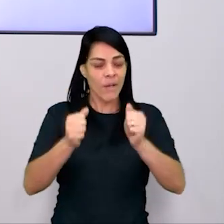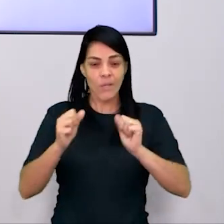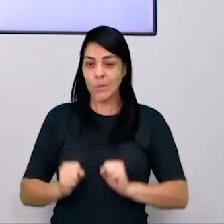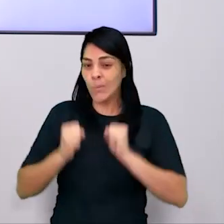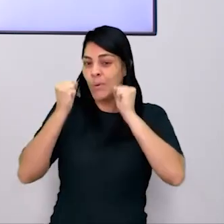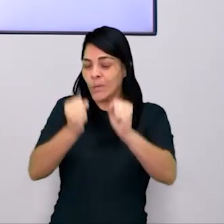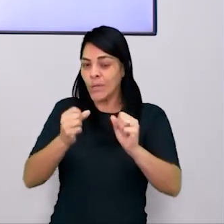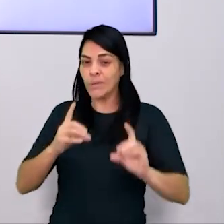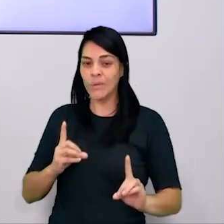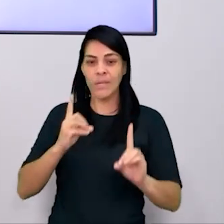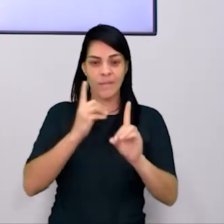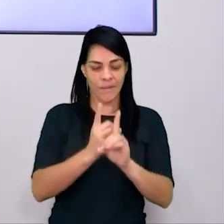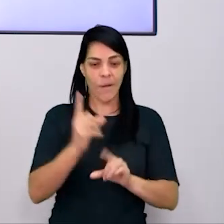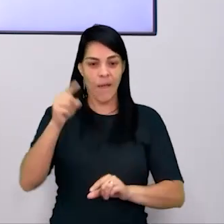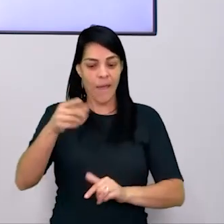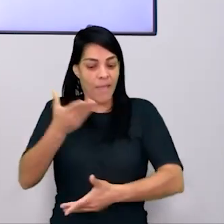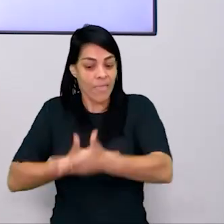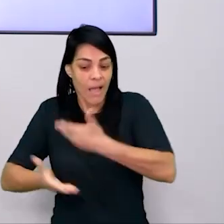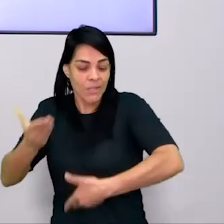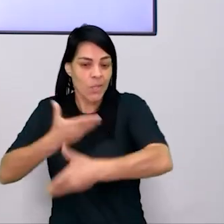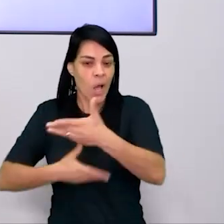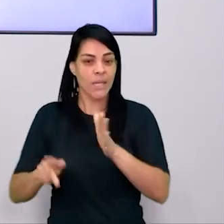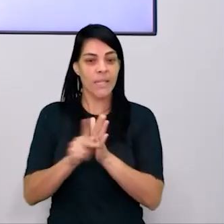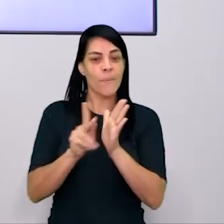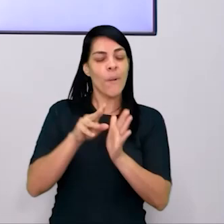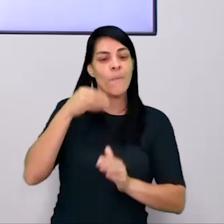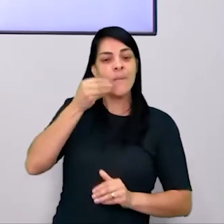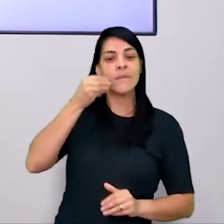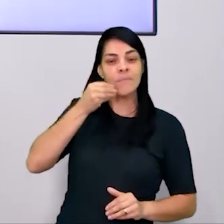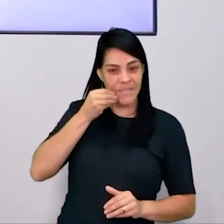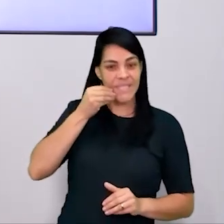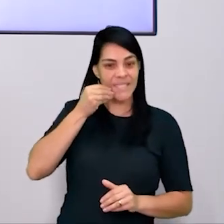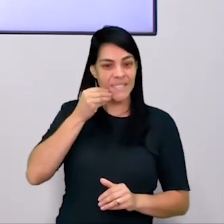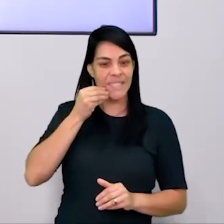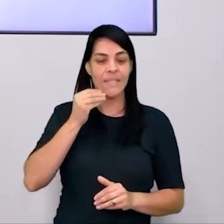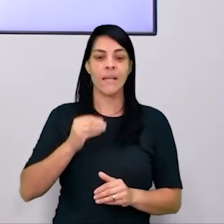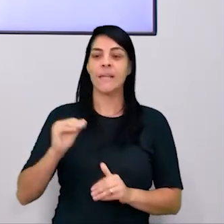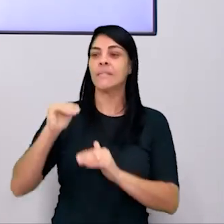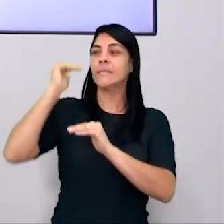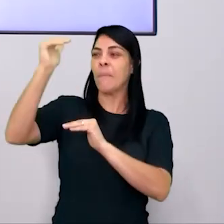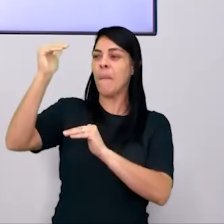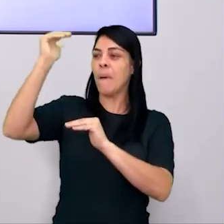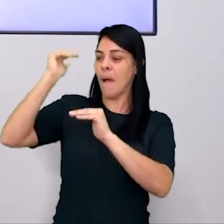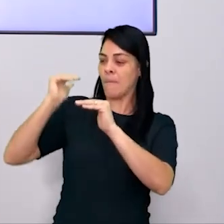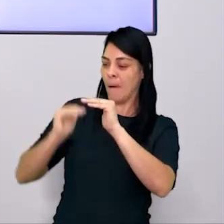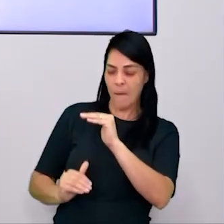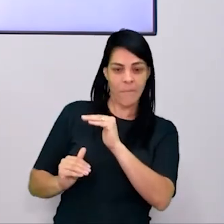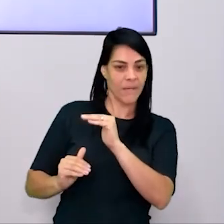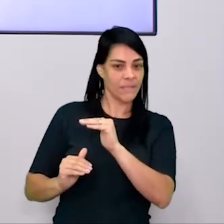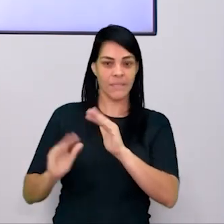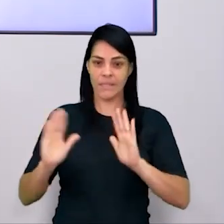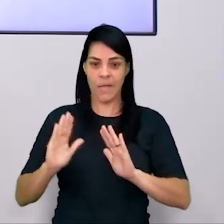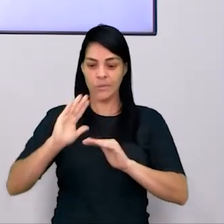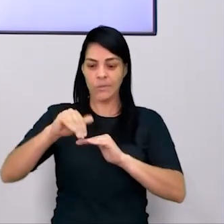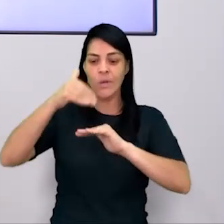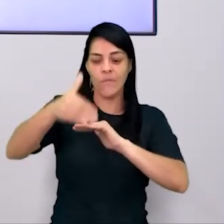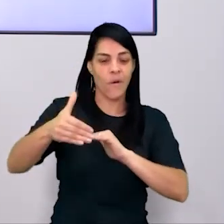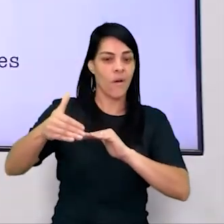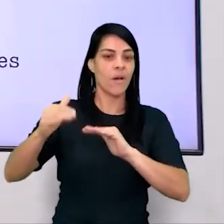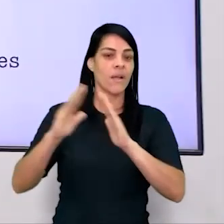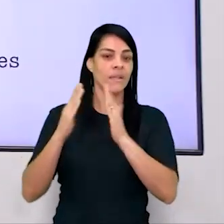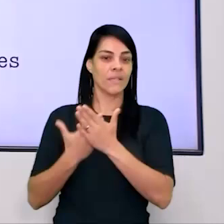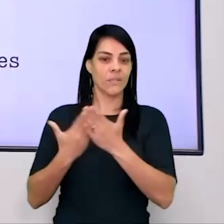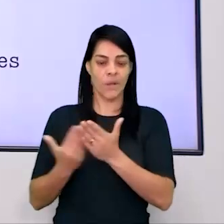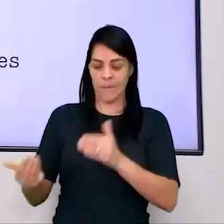deles está na troca de experiências, numa troca horizontal, nada de cima para baixo, de fora da rede para dentro da rede.